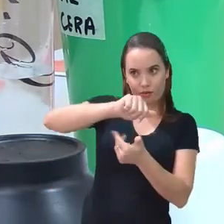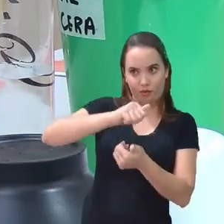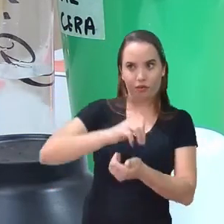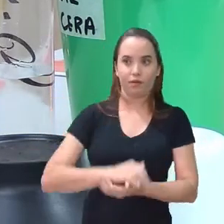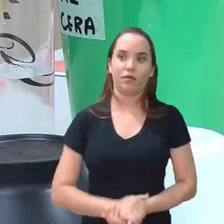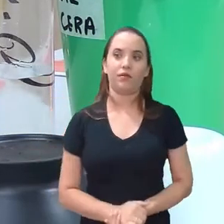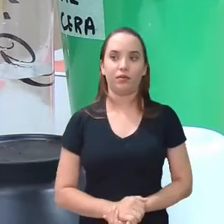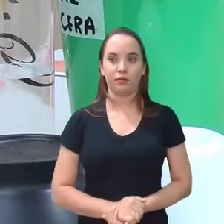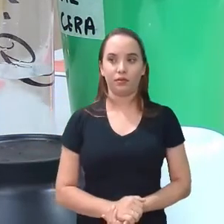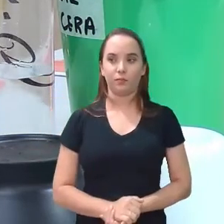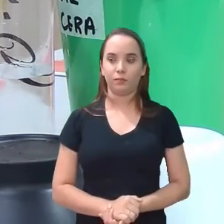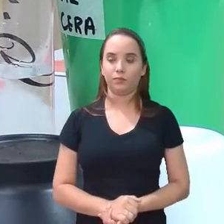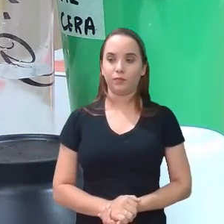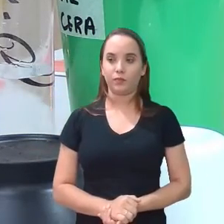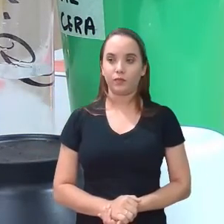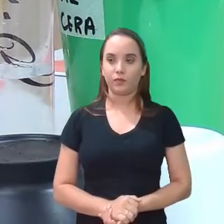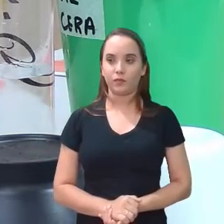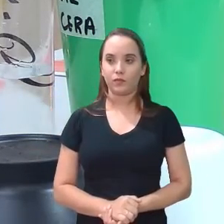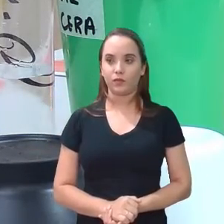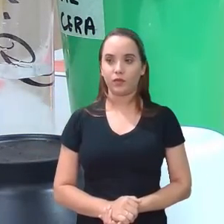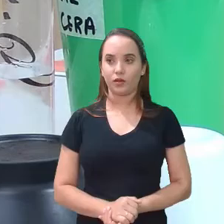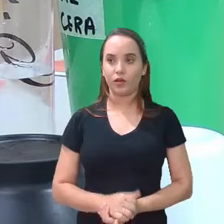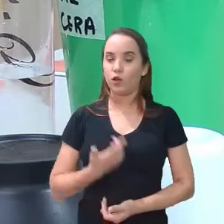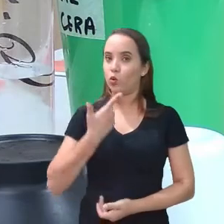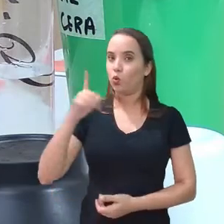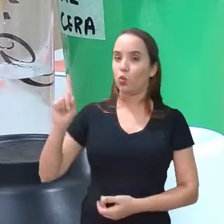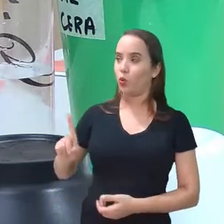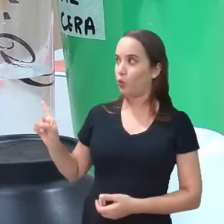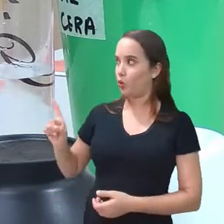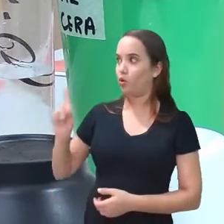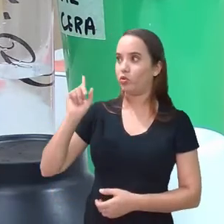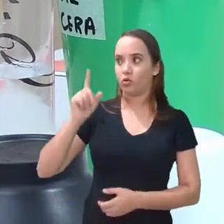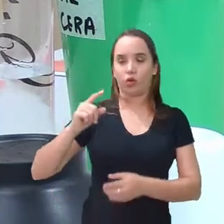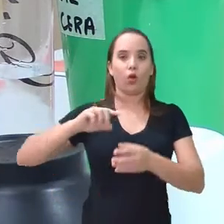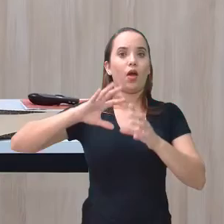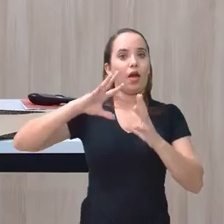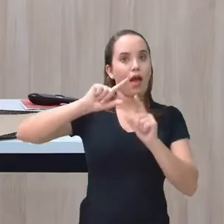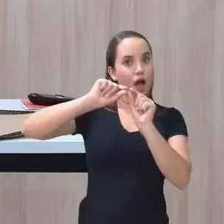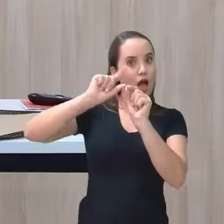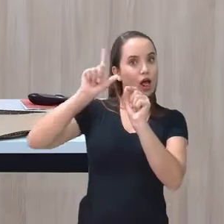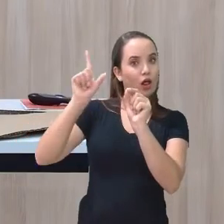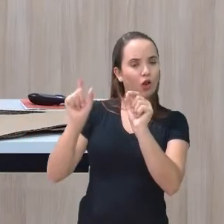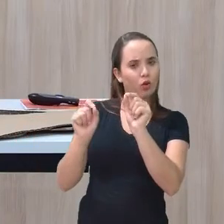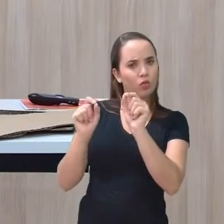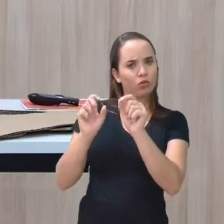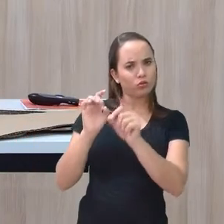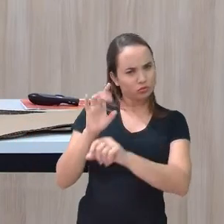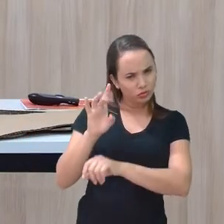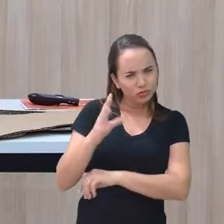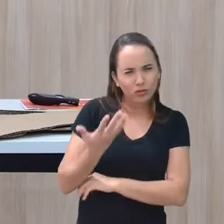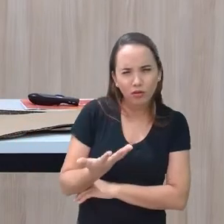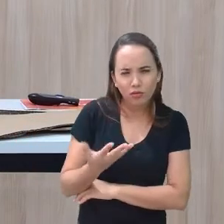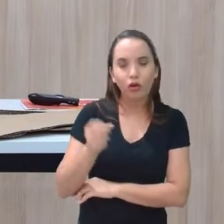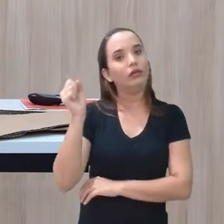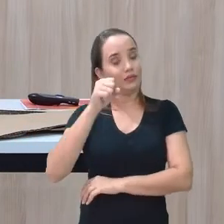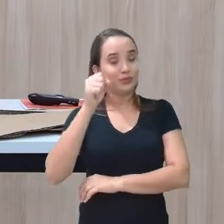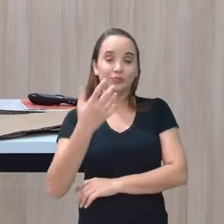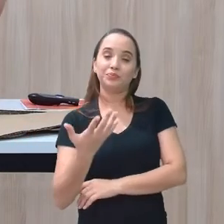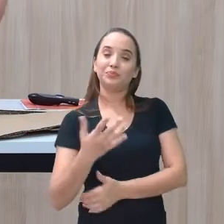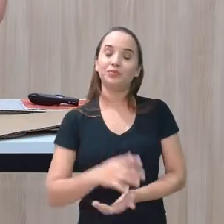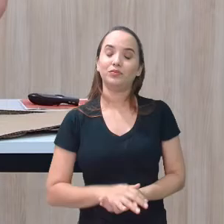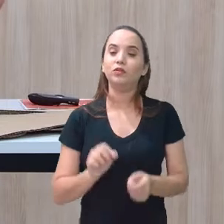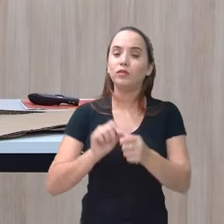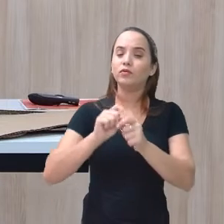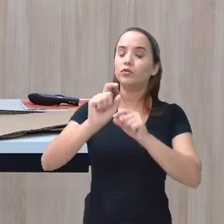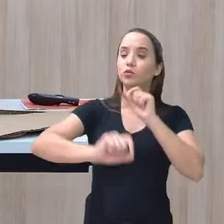a questão aí da terra e a lua. Só isso? Sim. E o que é que a gente vai fazer com